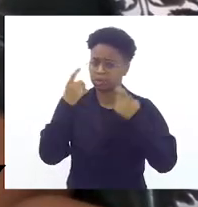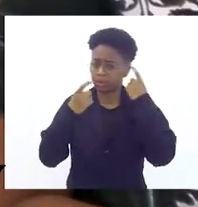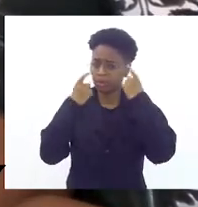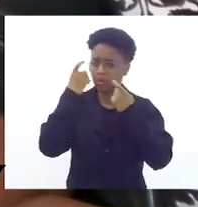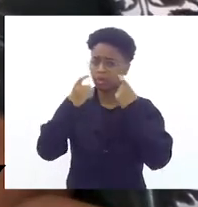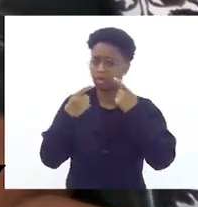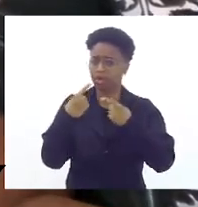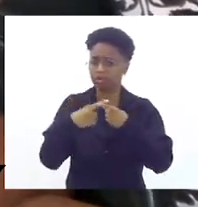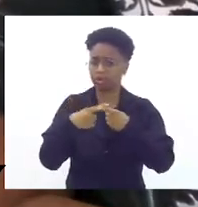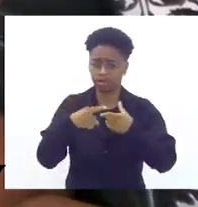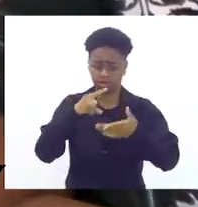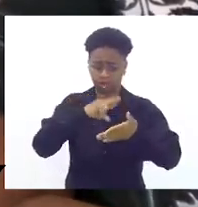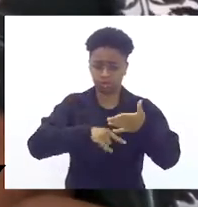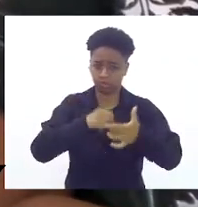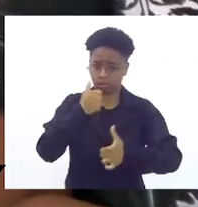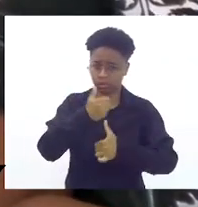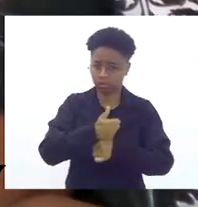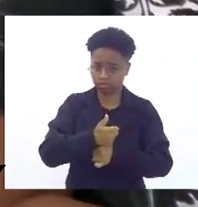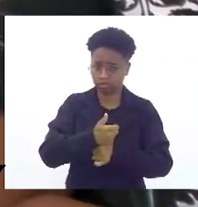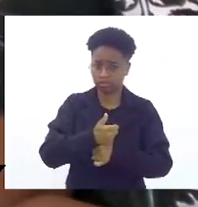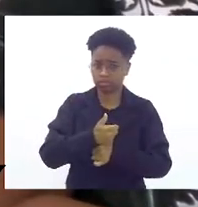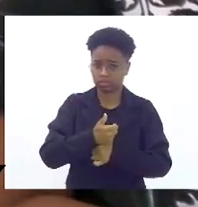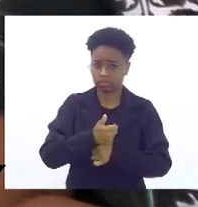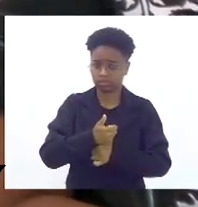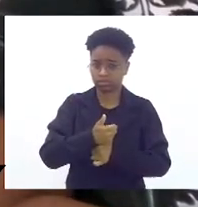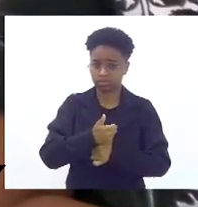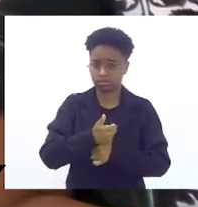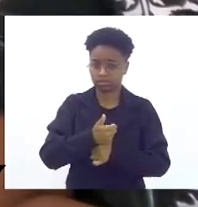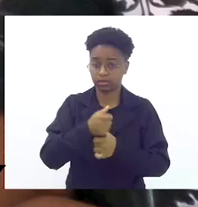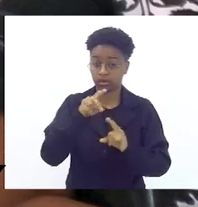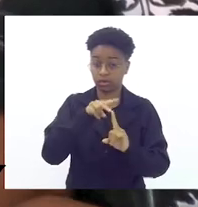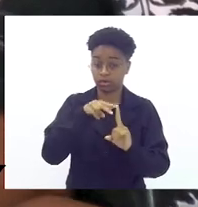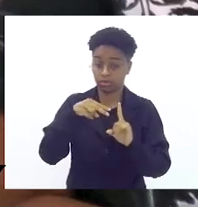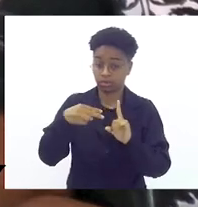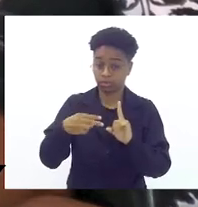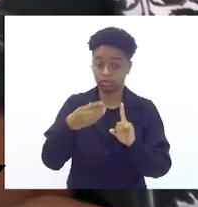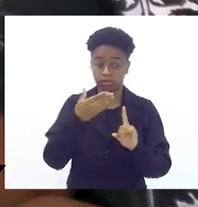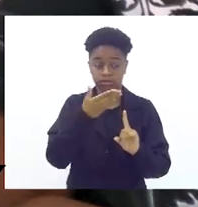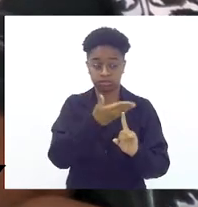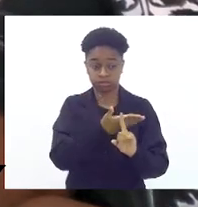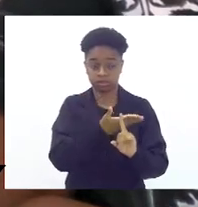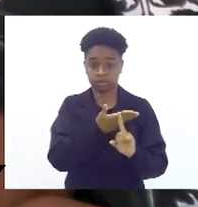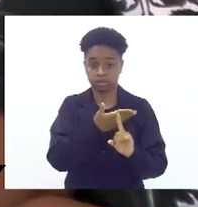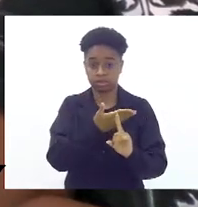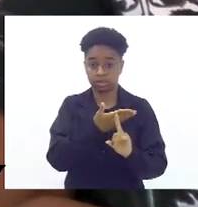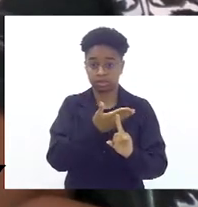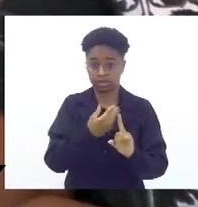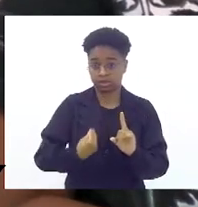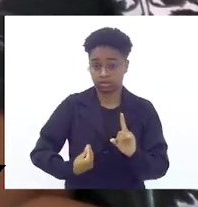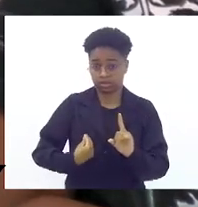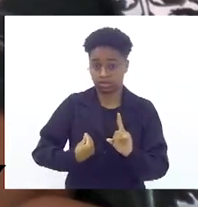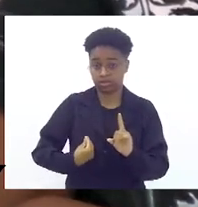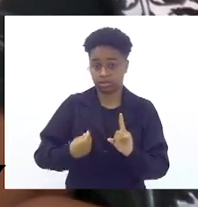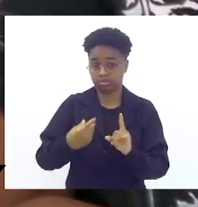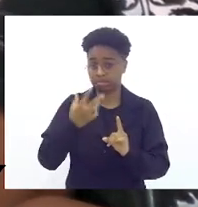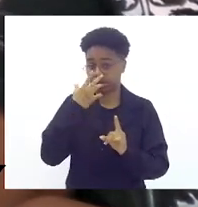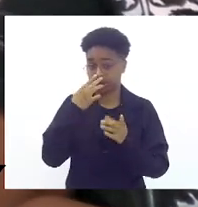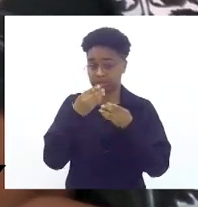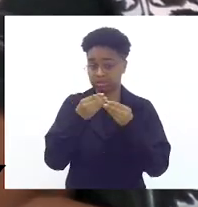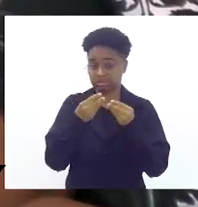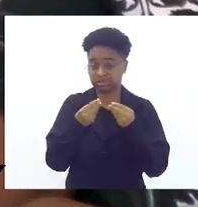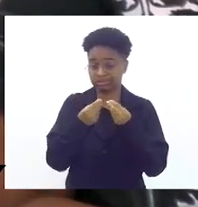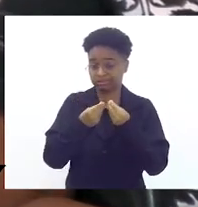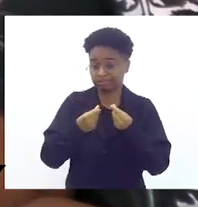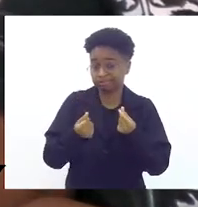substitutivo na visão do perito aqui presente ele enfraqueça isso então é preciso